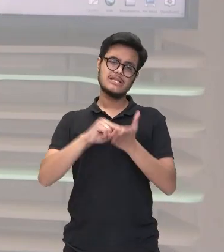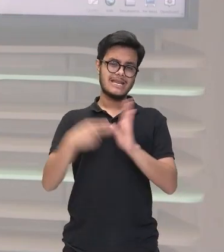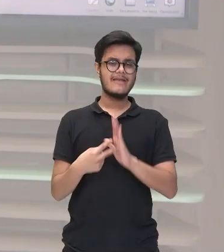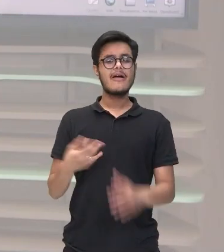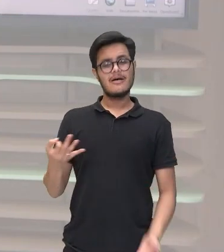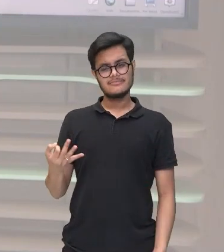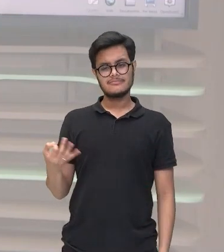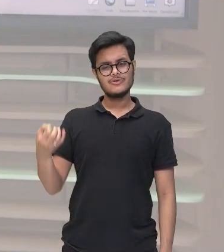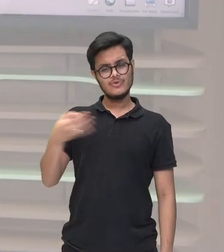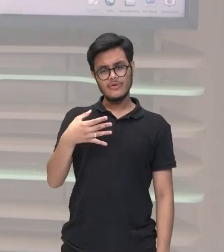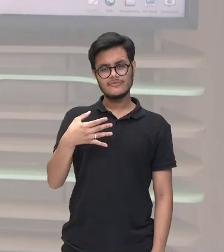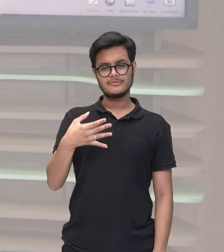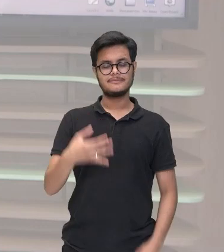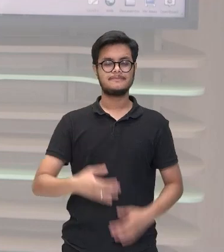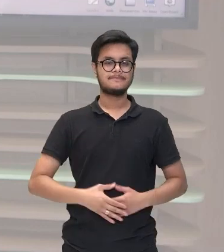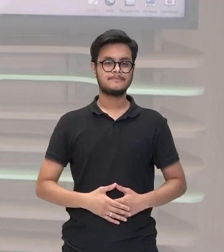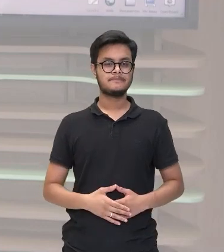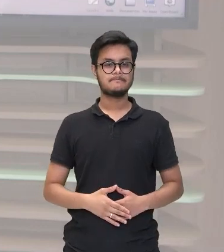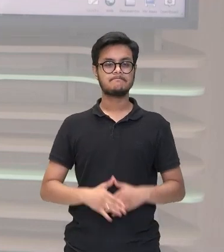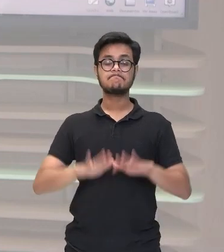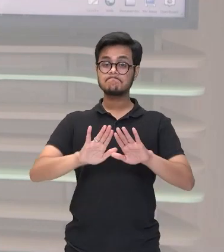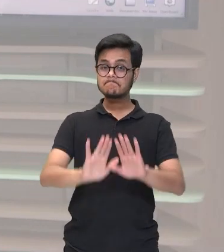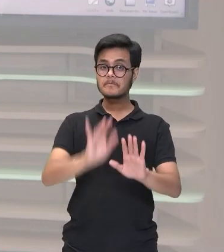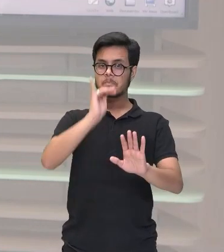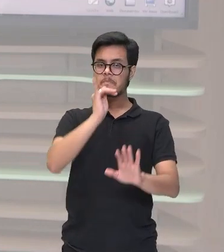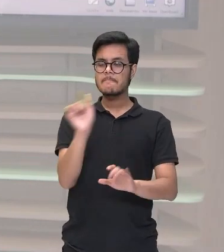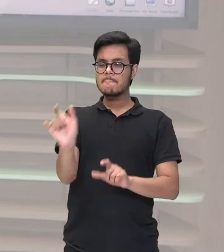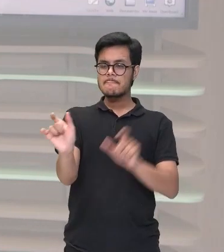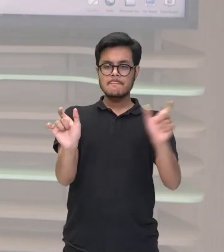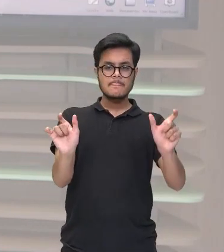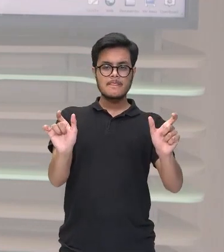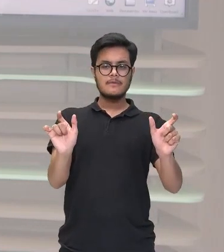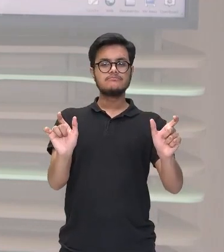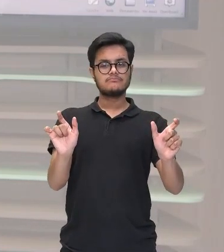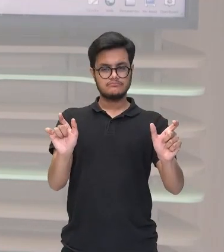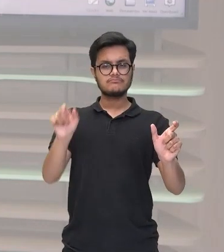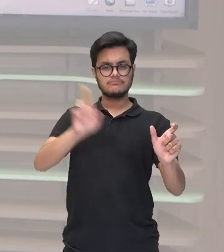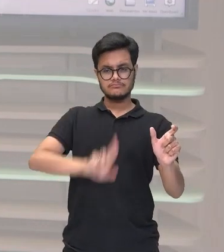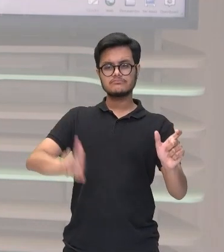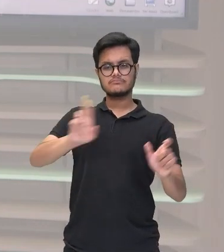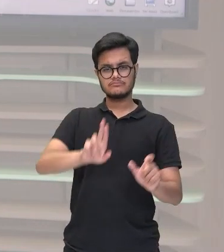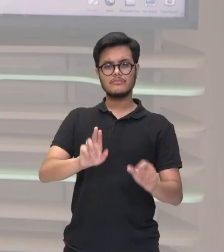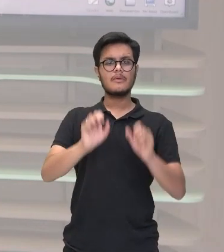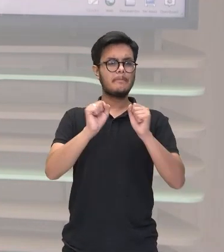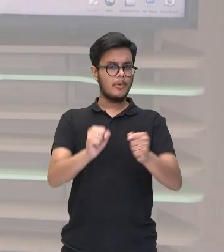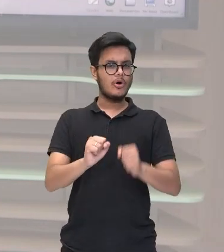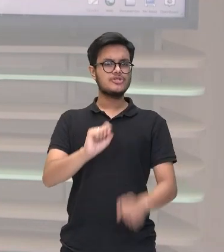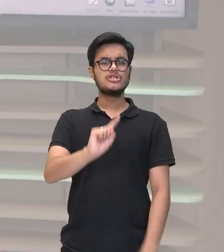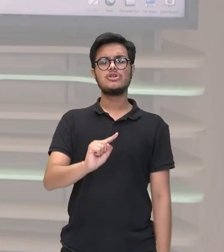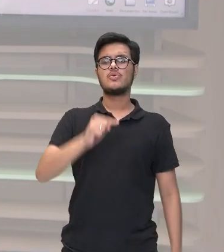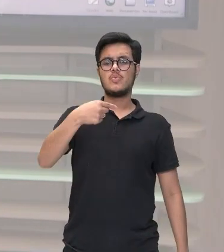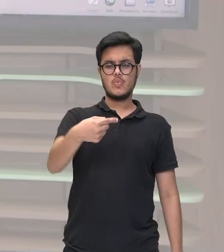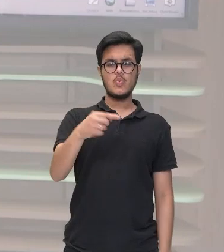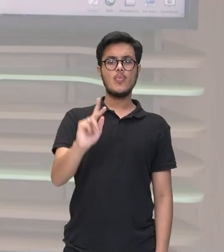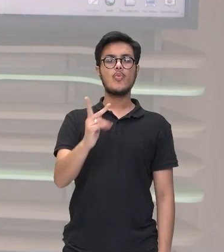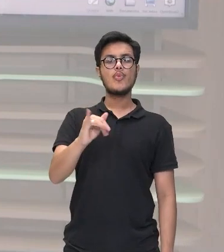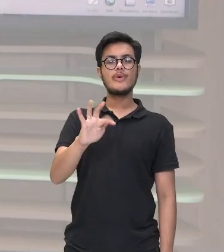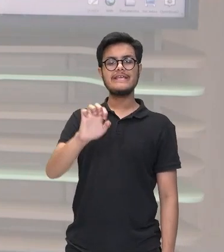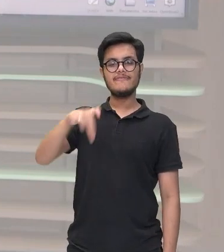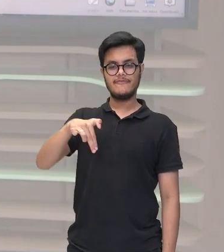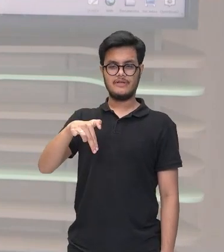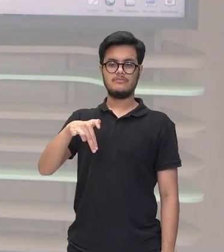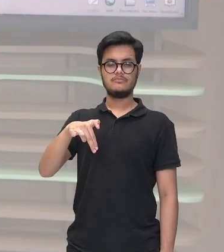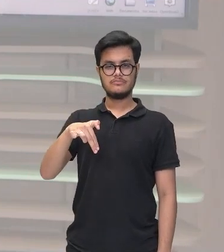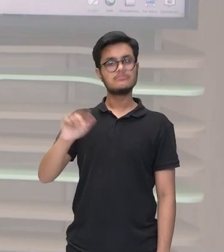significado. Essas palavras que não perdem os sons e nem a estrutura, eles vão ter ali